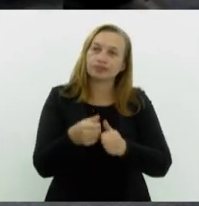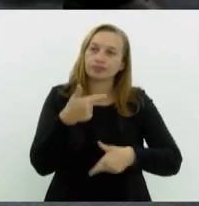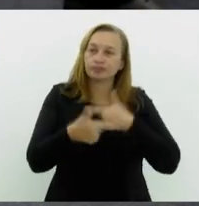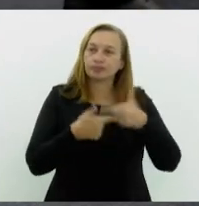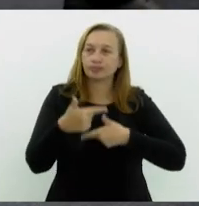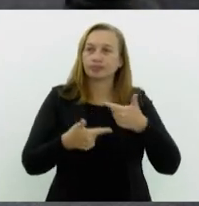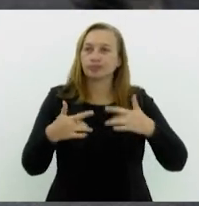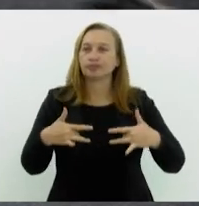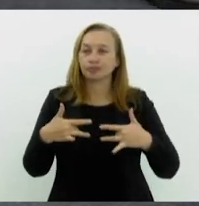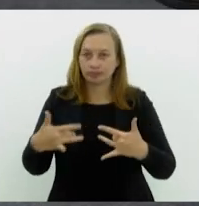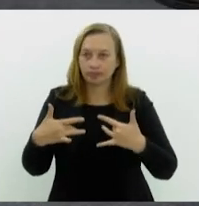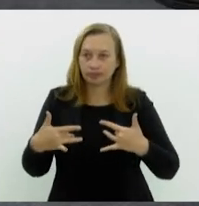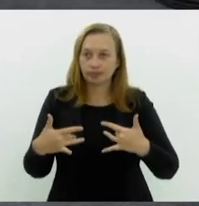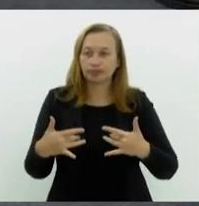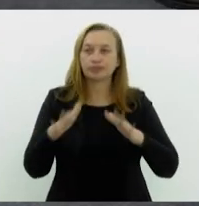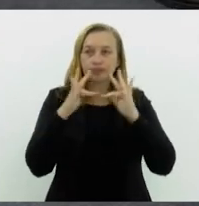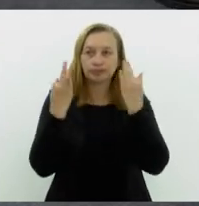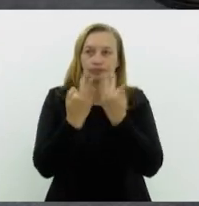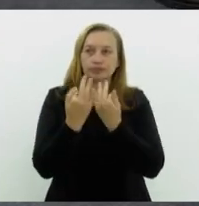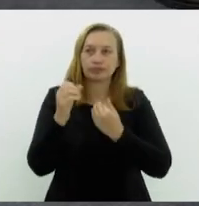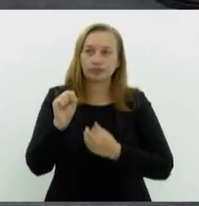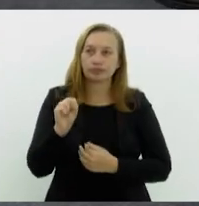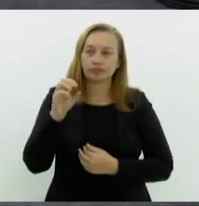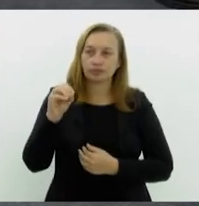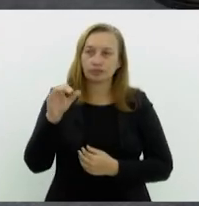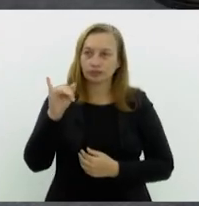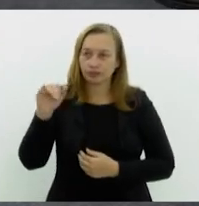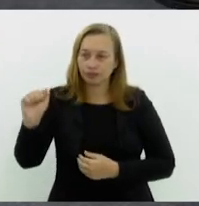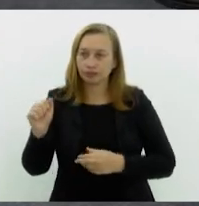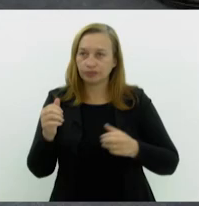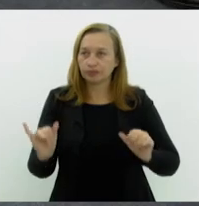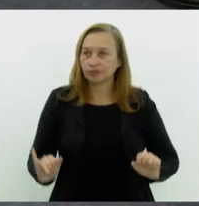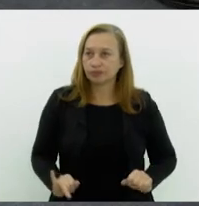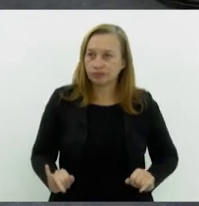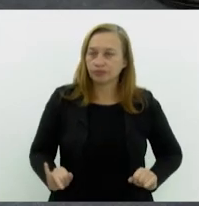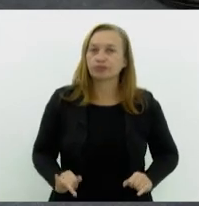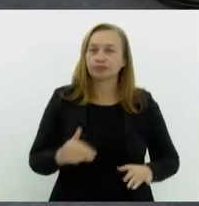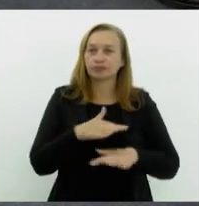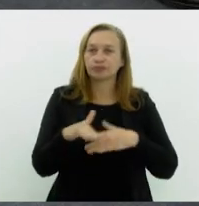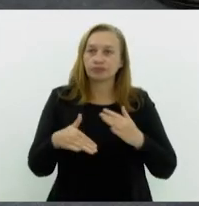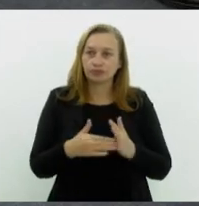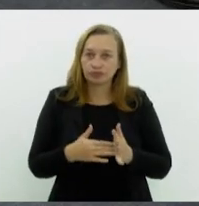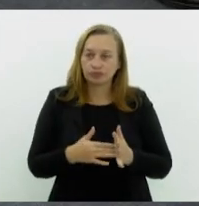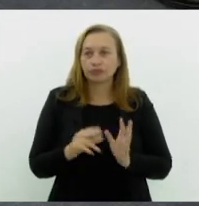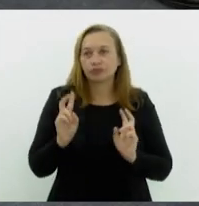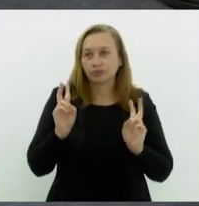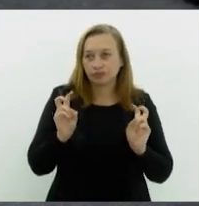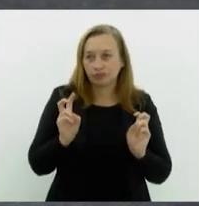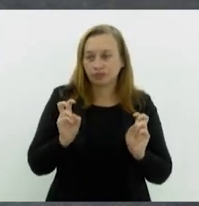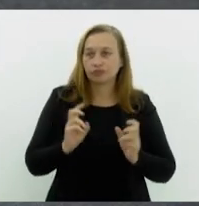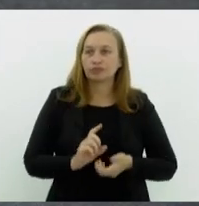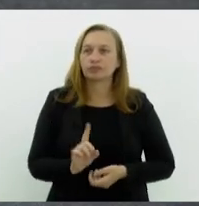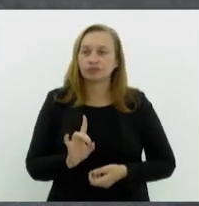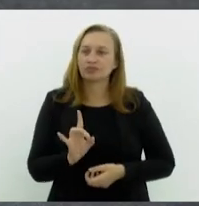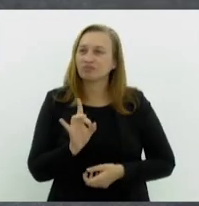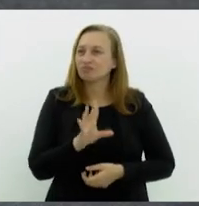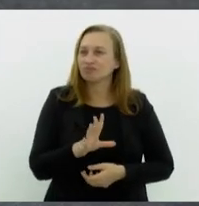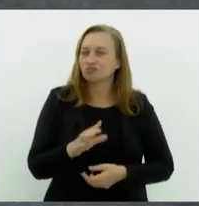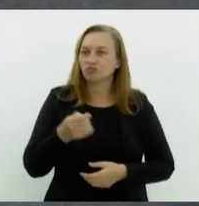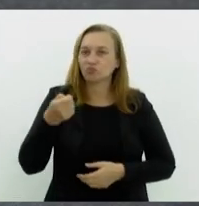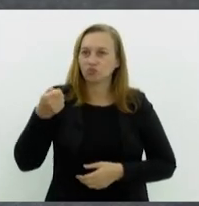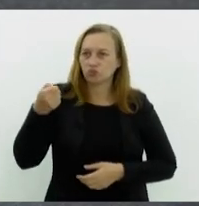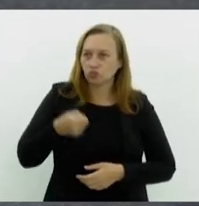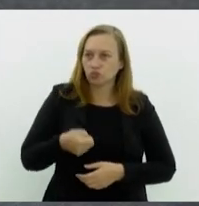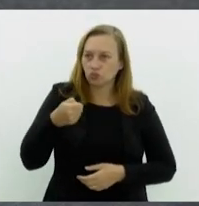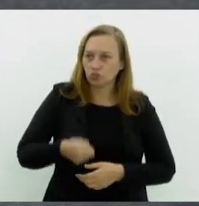nossa solidariedade à família da Sofia, que sofreu com toda essa situação, não só de uma lógica machista